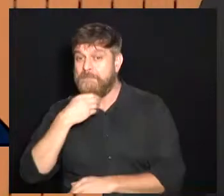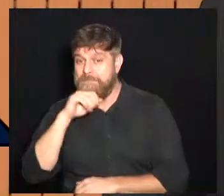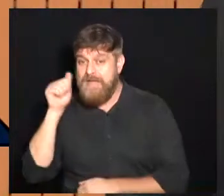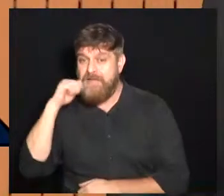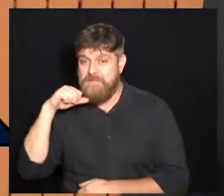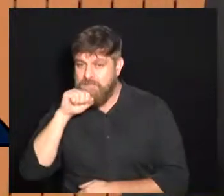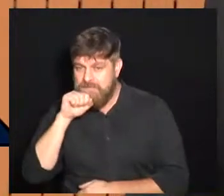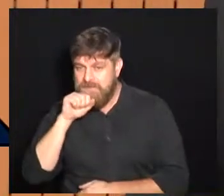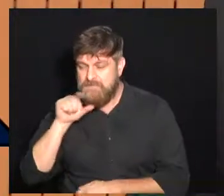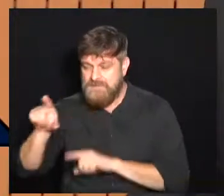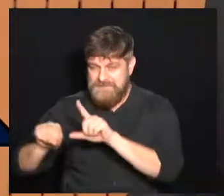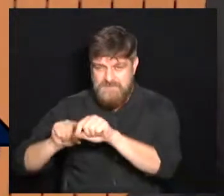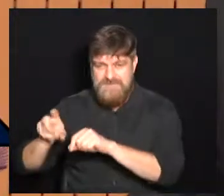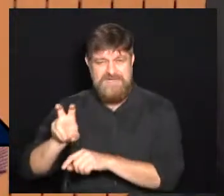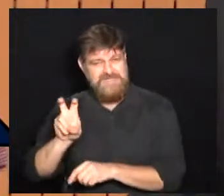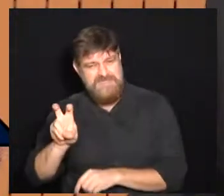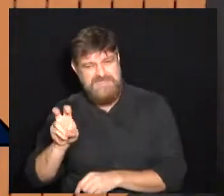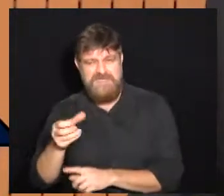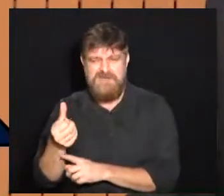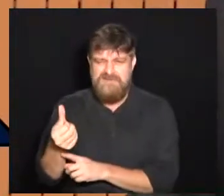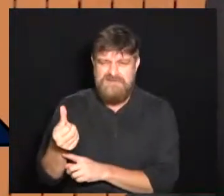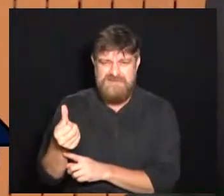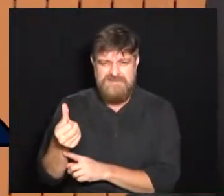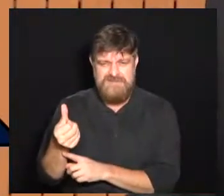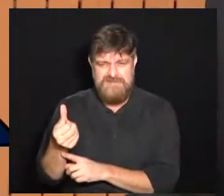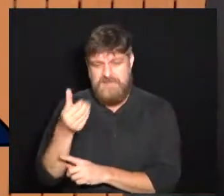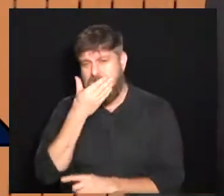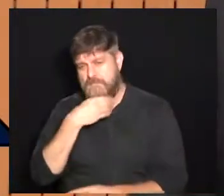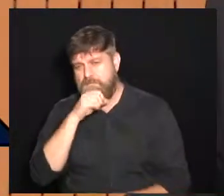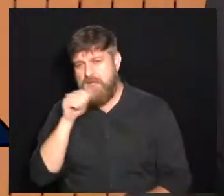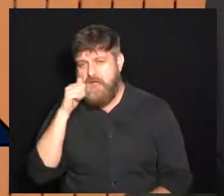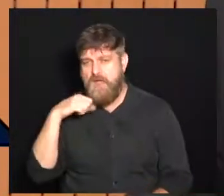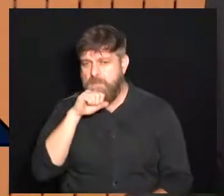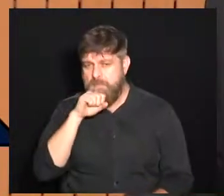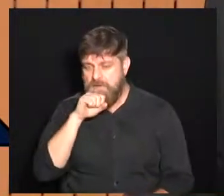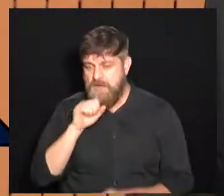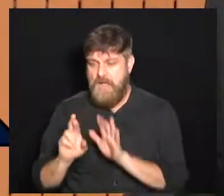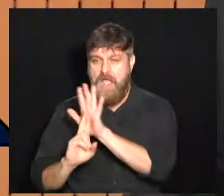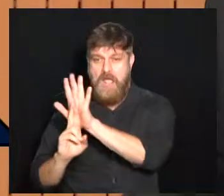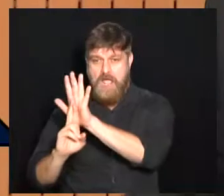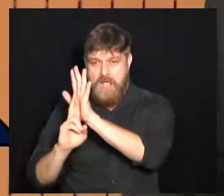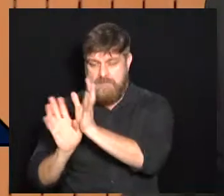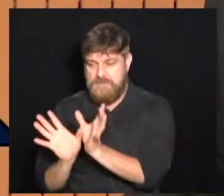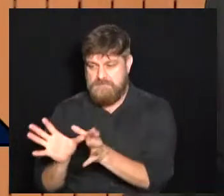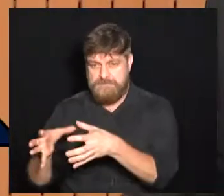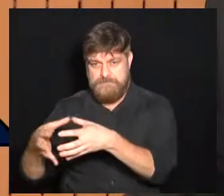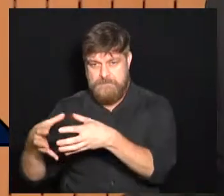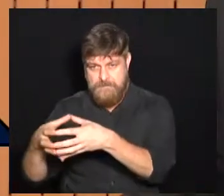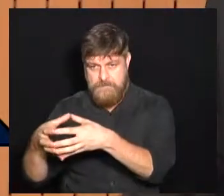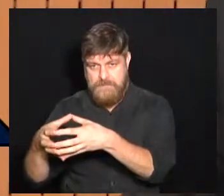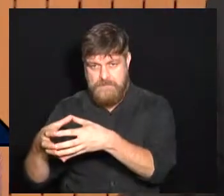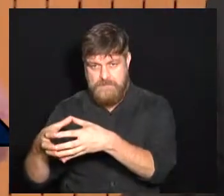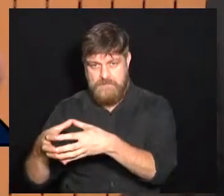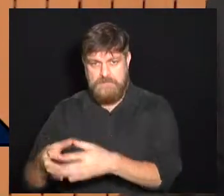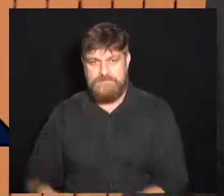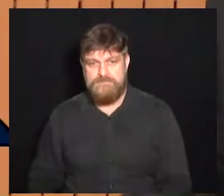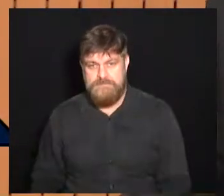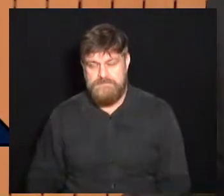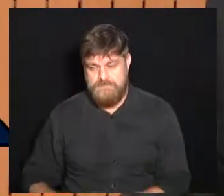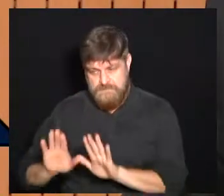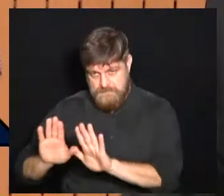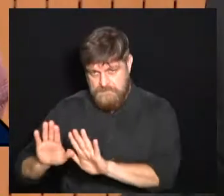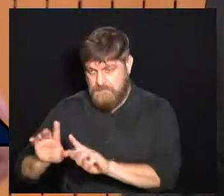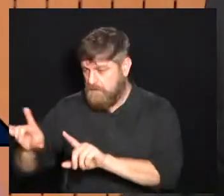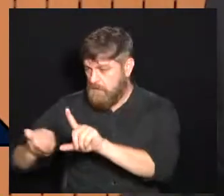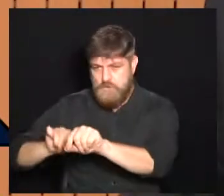eleger. Uma comissão aí de 5, 6 pais que possam representar as duas unidades, certo? Vocês